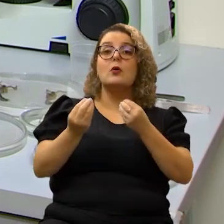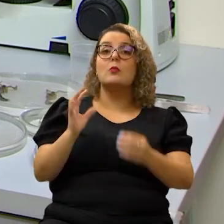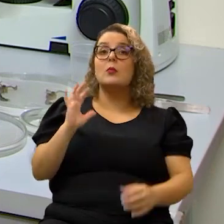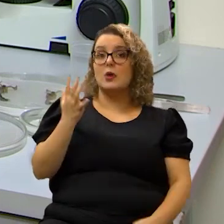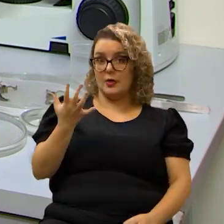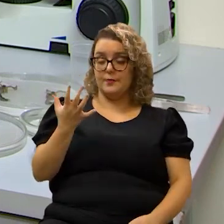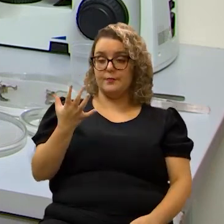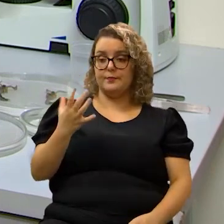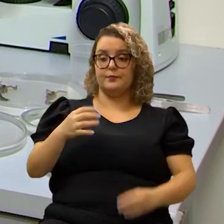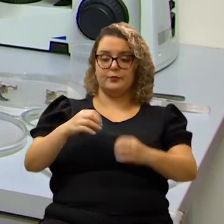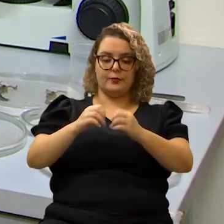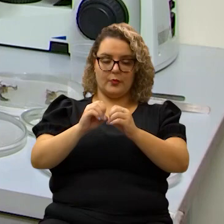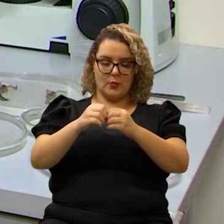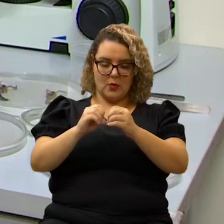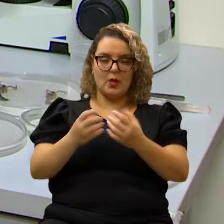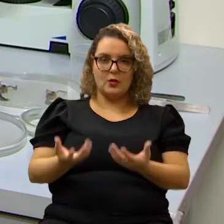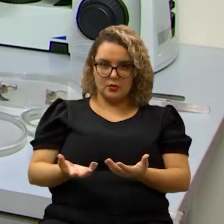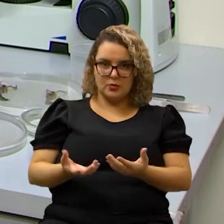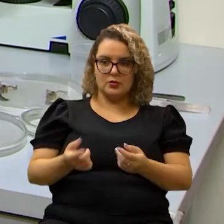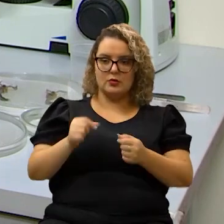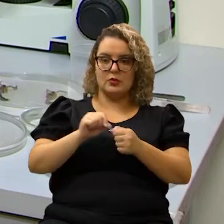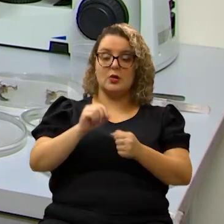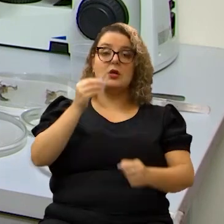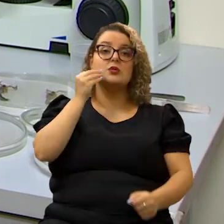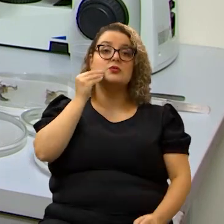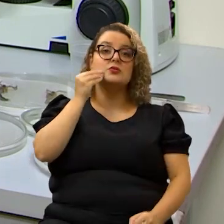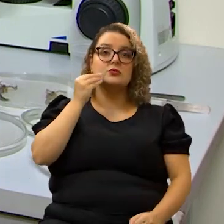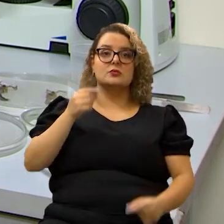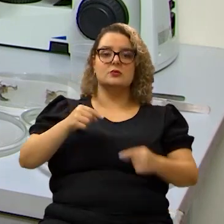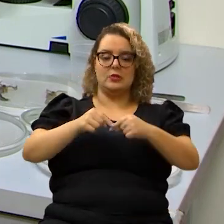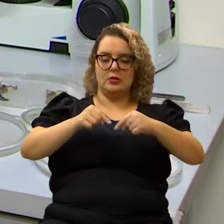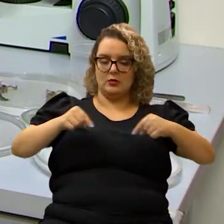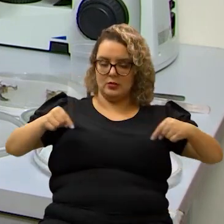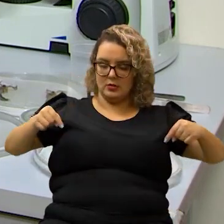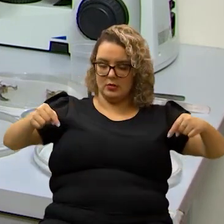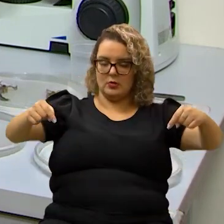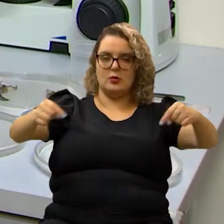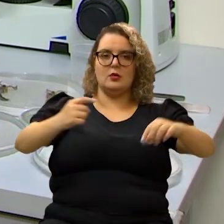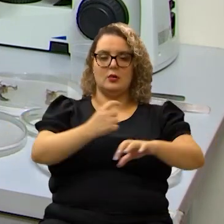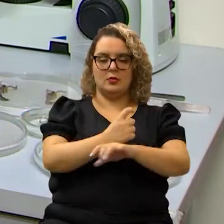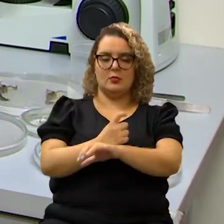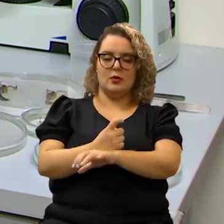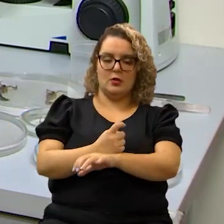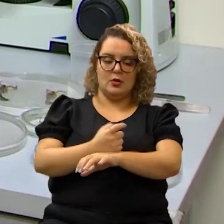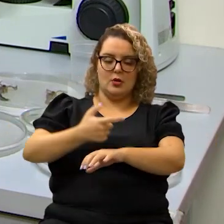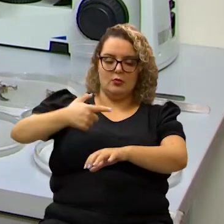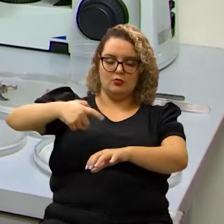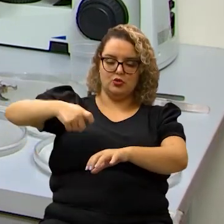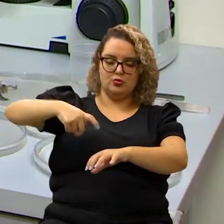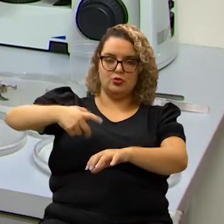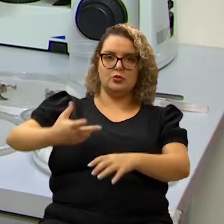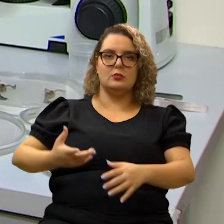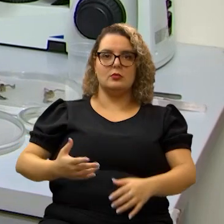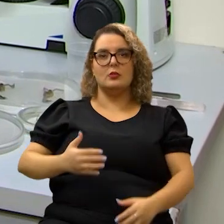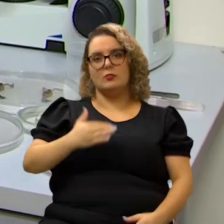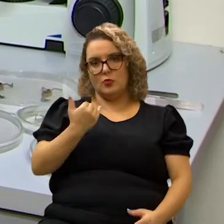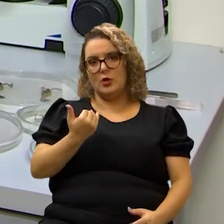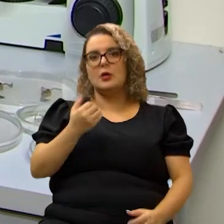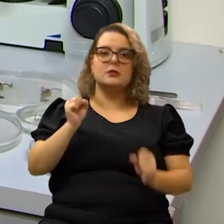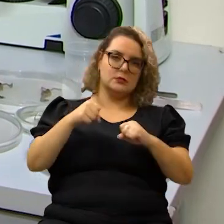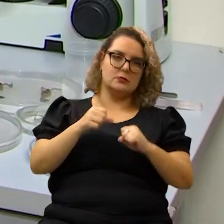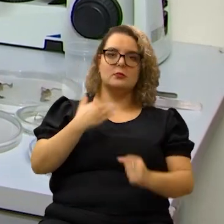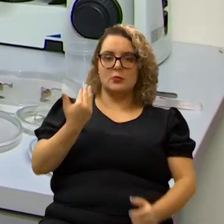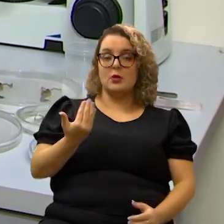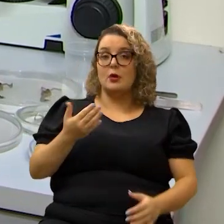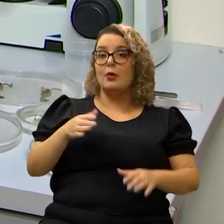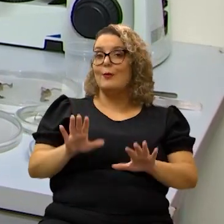escorpião. Mas como funciona? Em um laboratório, quando eu estou fazendo os testes, eu tenho um aquário com o escorpião e passo o veneno